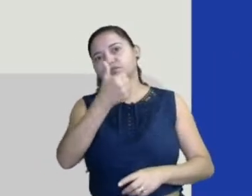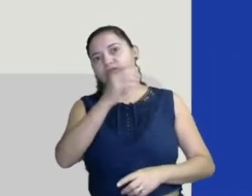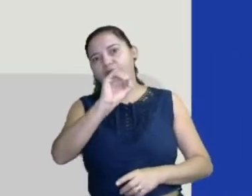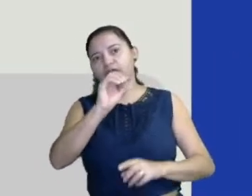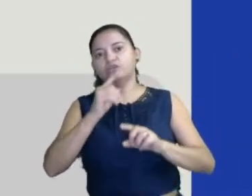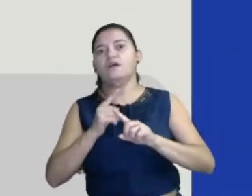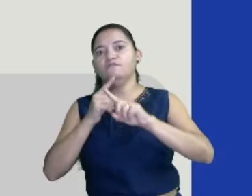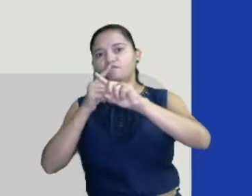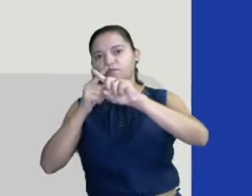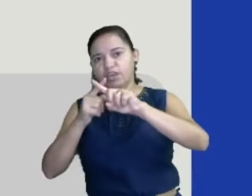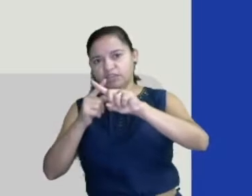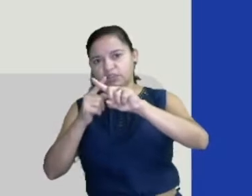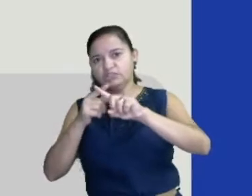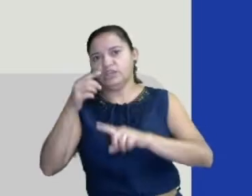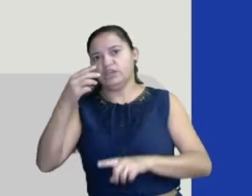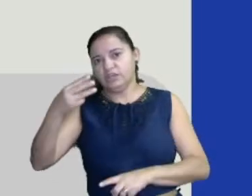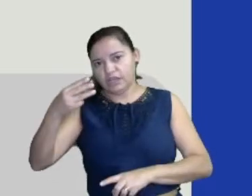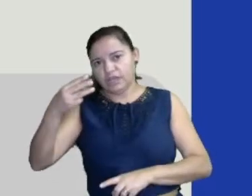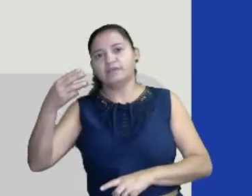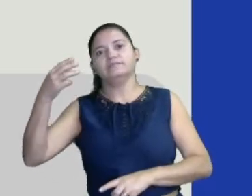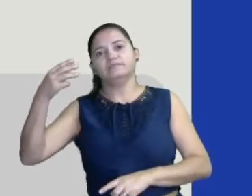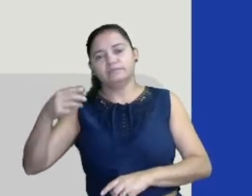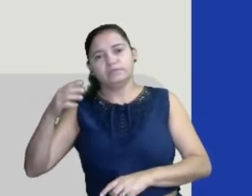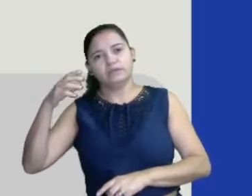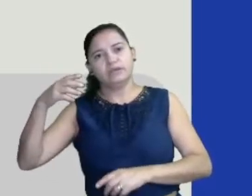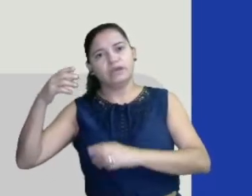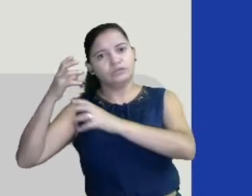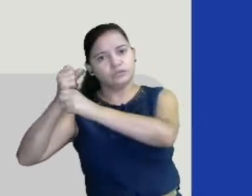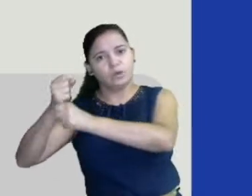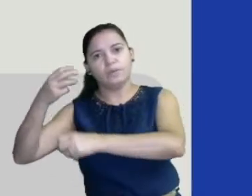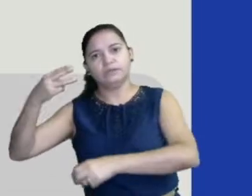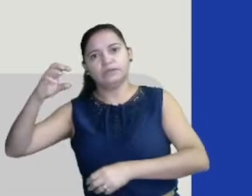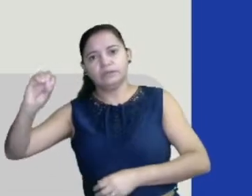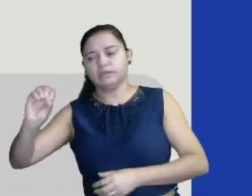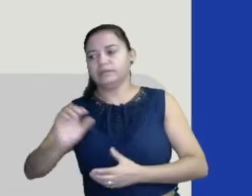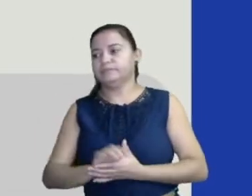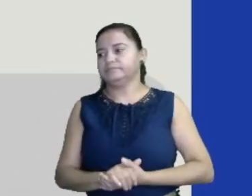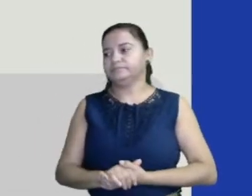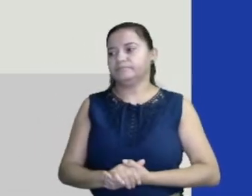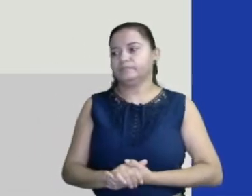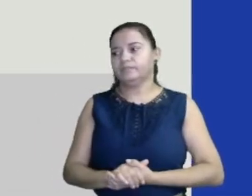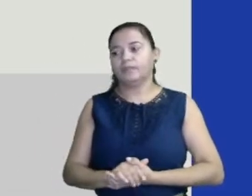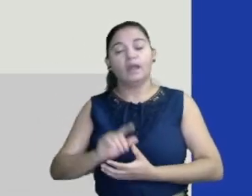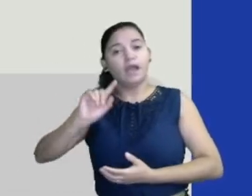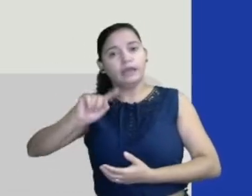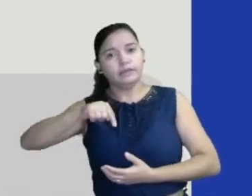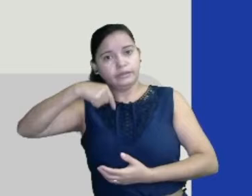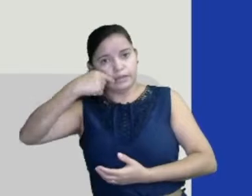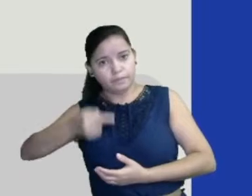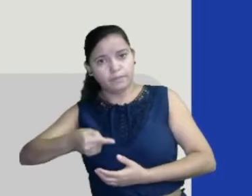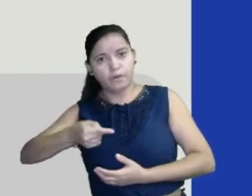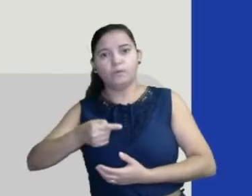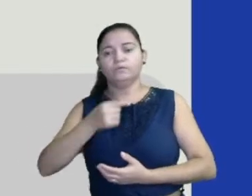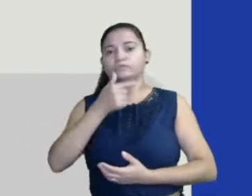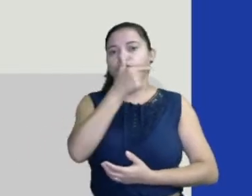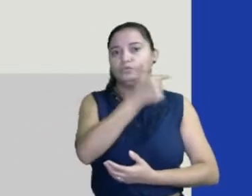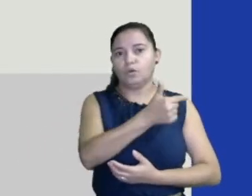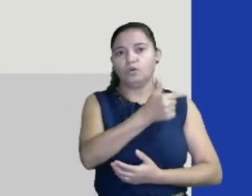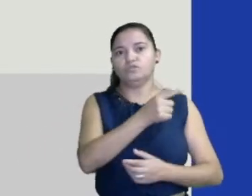3 e vamos para o próximo Aí depois da Igualdade deixa 12 vezes